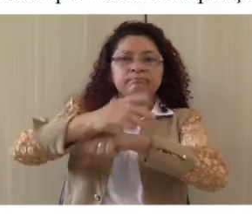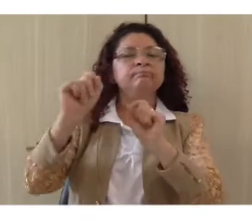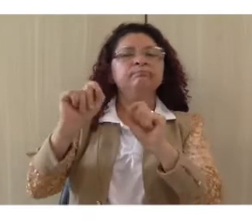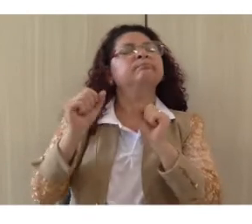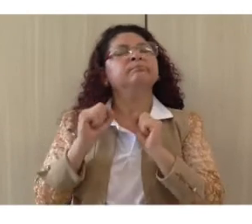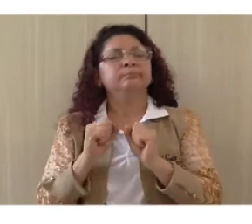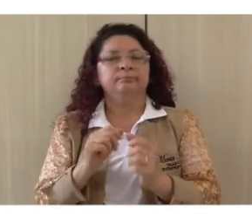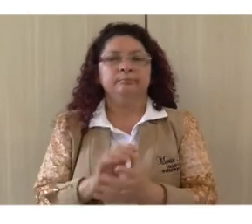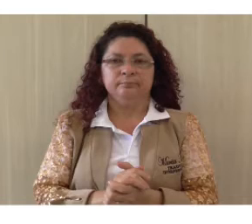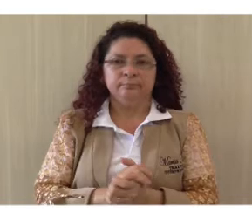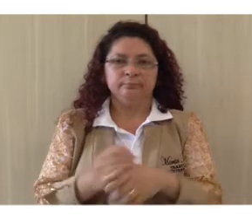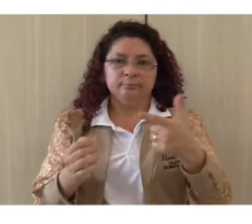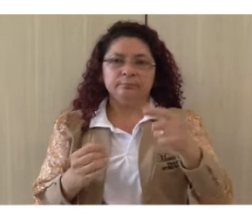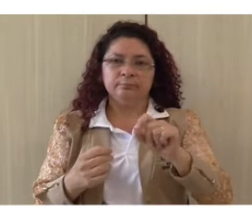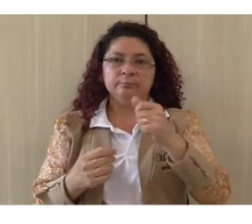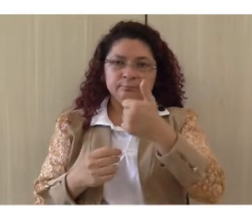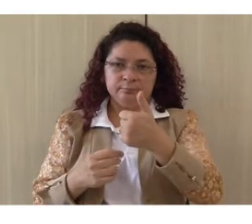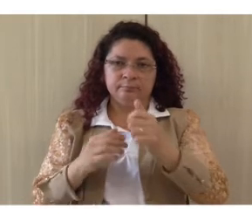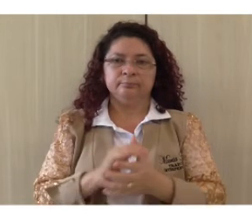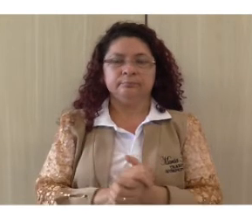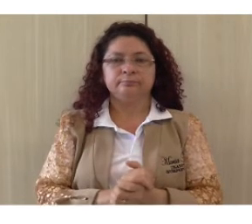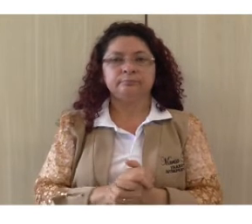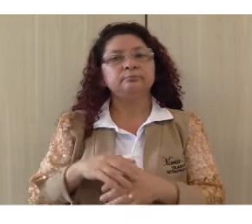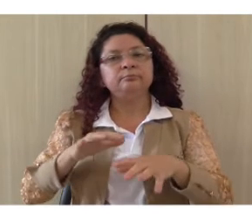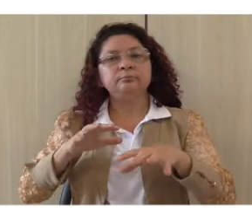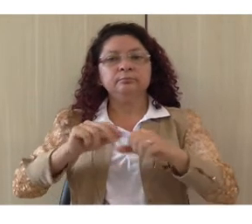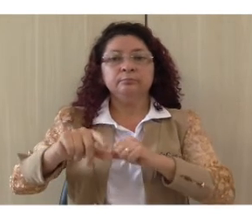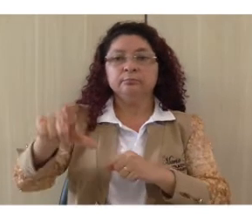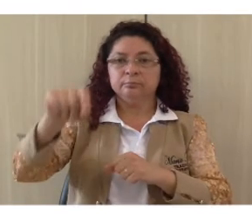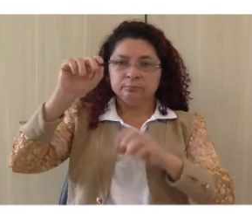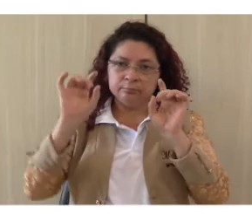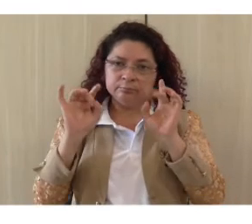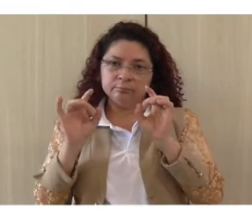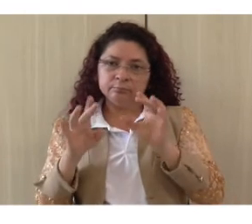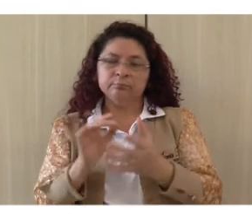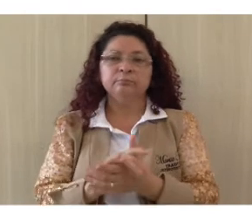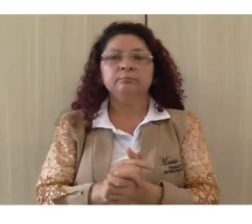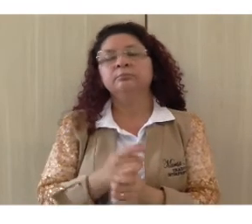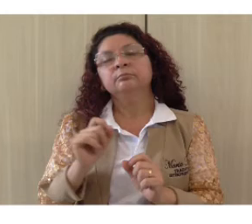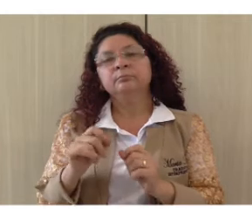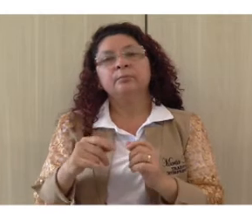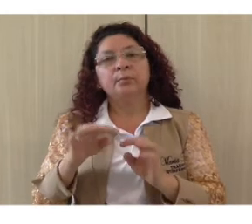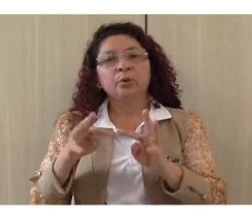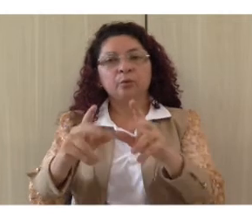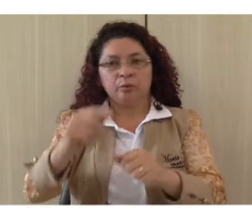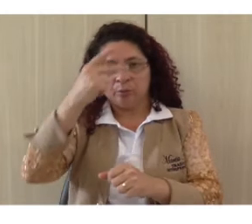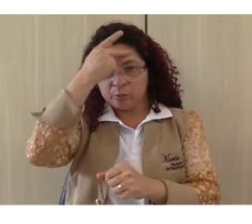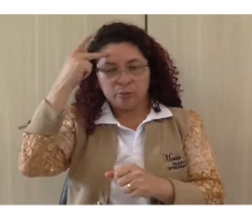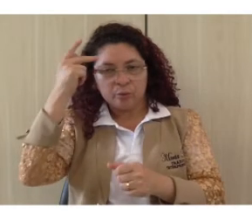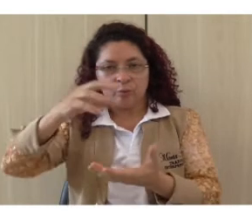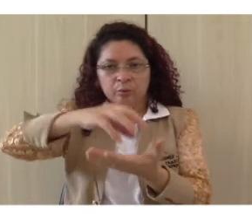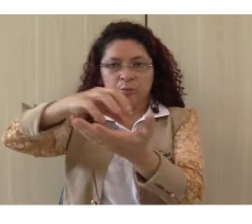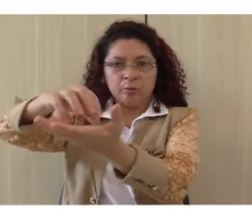participação. Item 2.1. O processo seletivo especial será destinado à